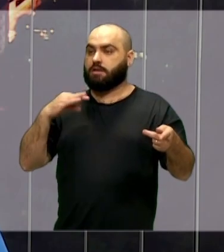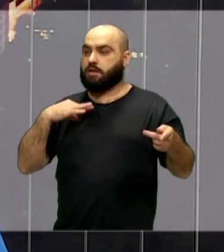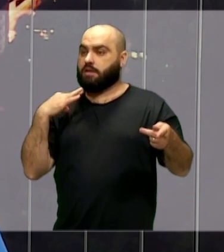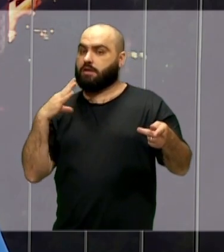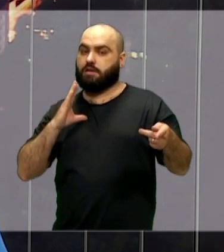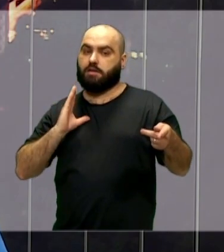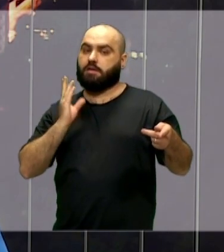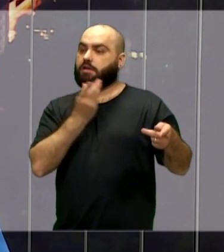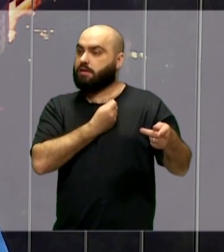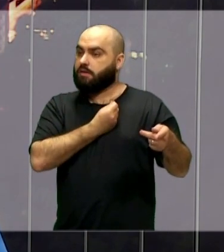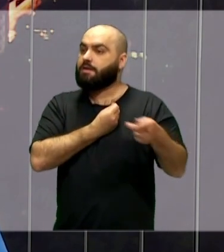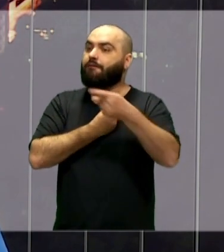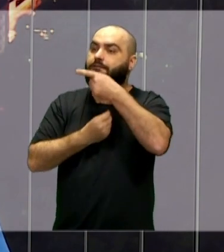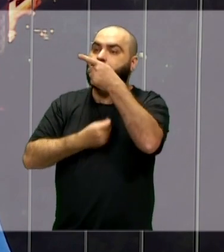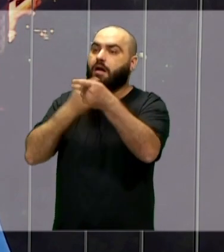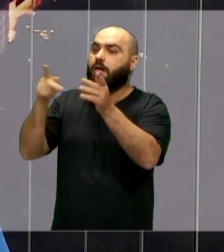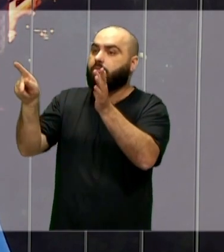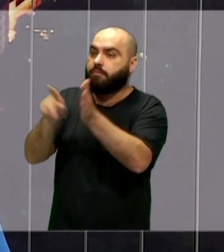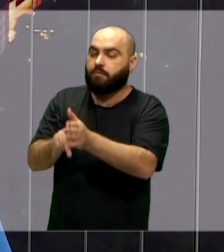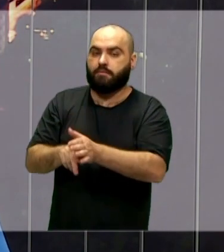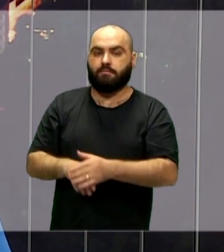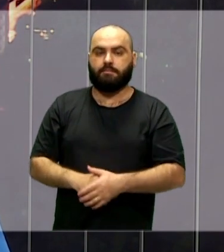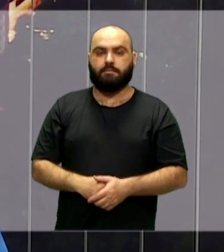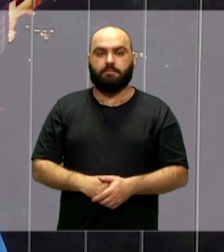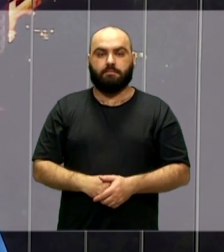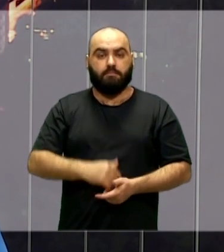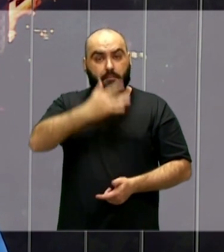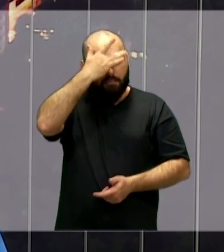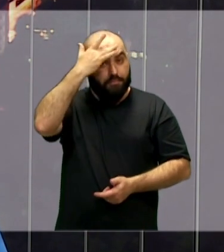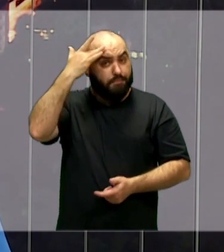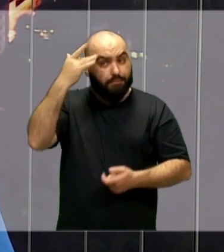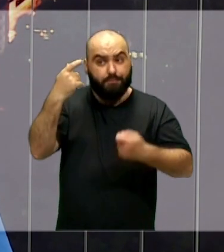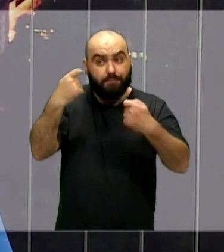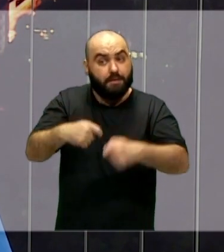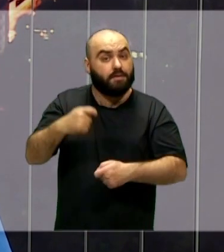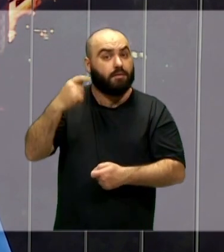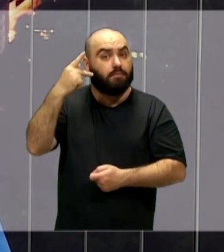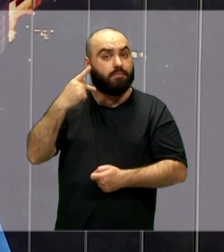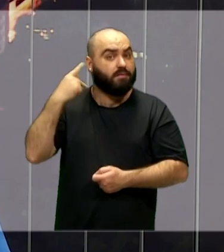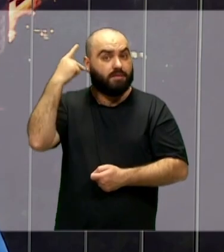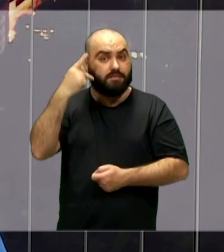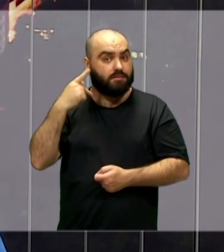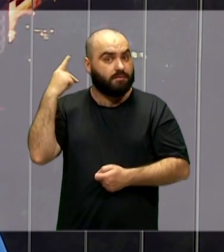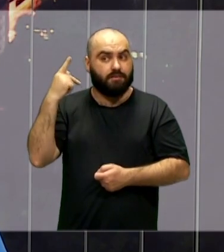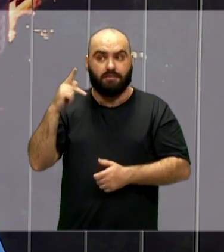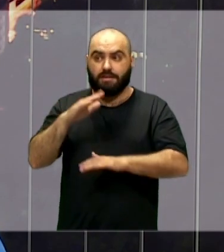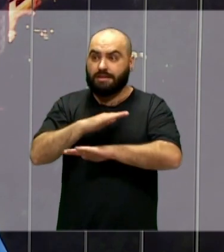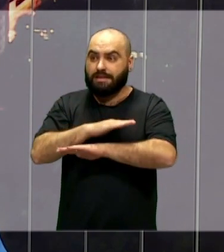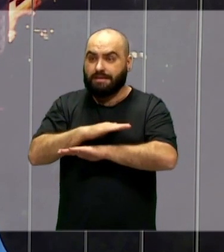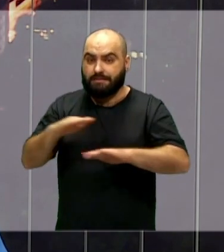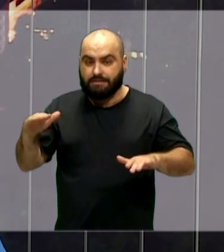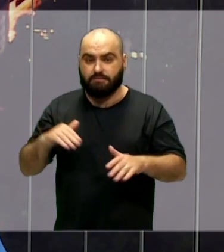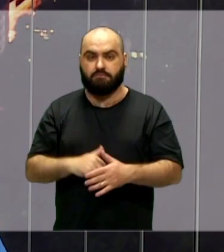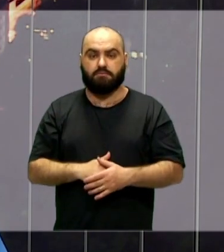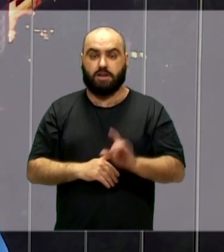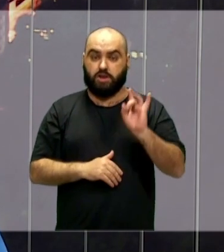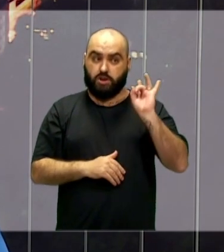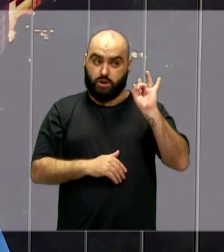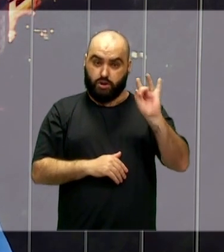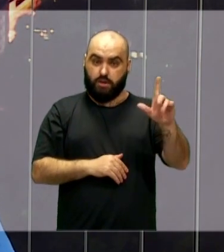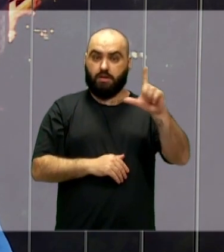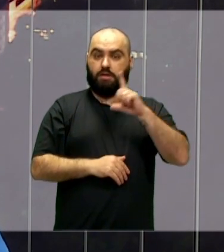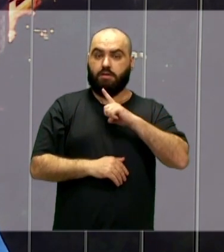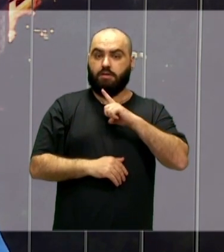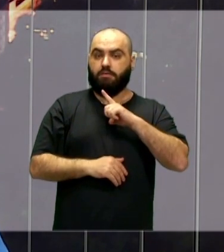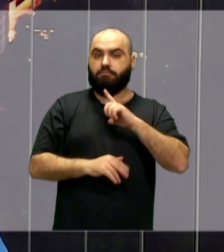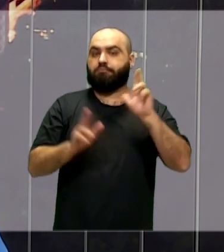estar lá. E para estar lá, as pessoas precisam se politizar para eleger essas pessoas. Não adianta a gente só existir e ninguém